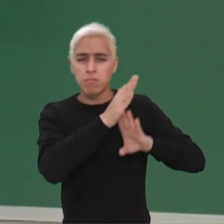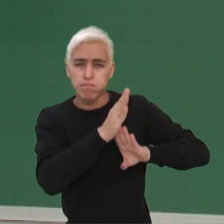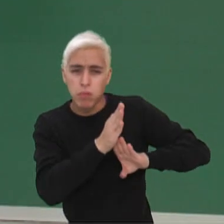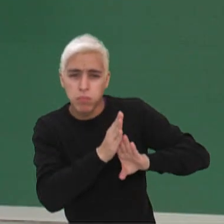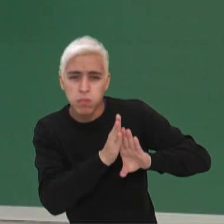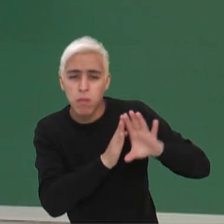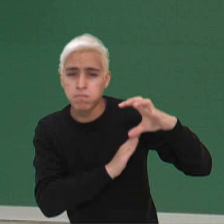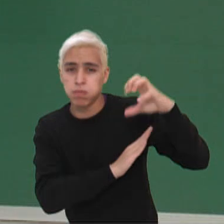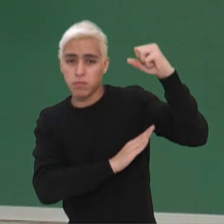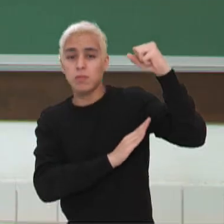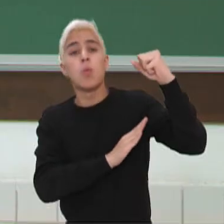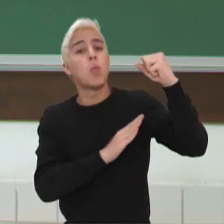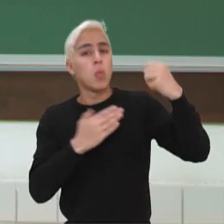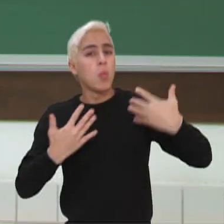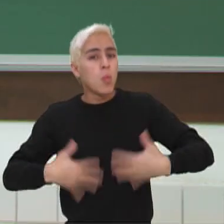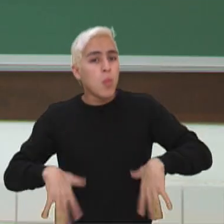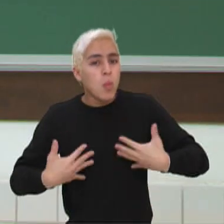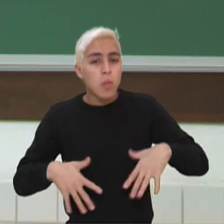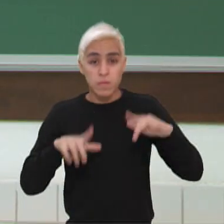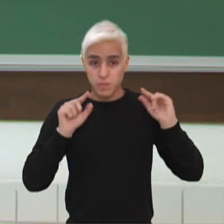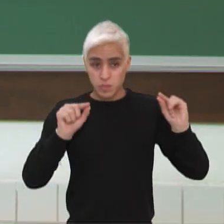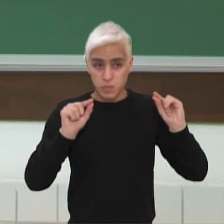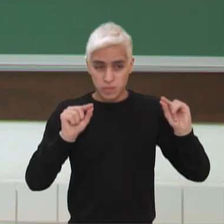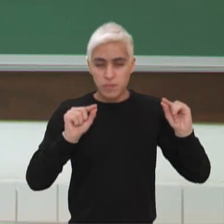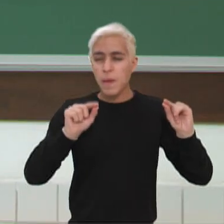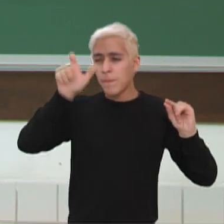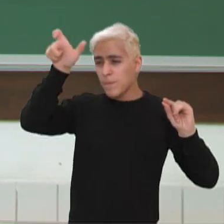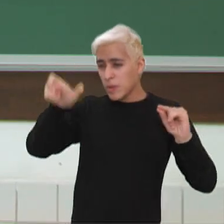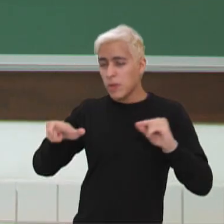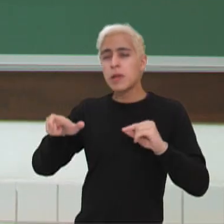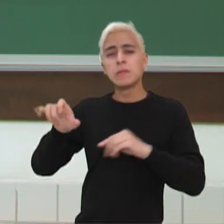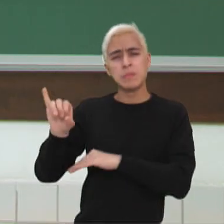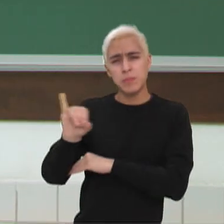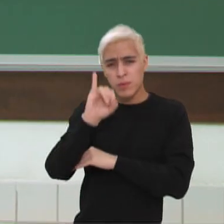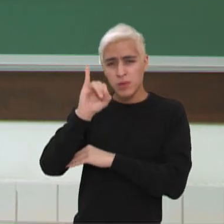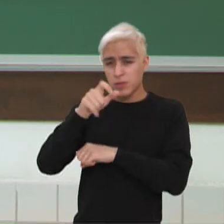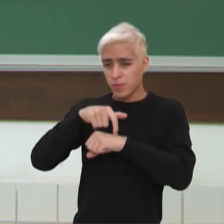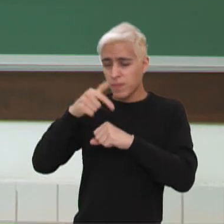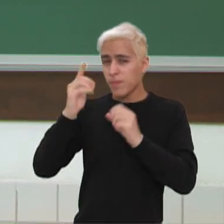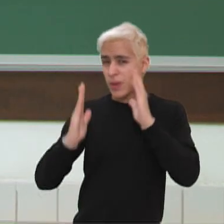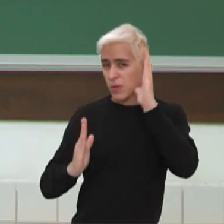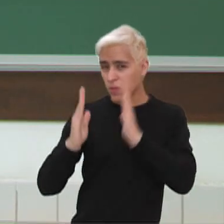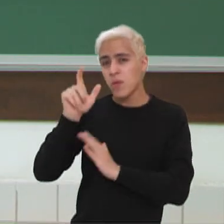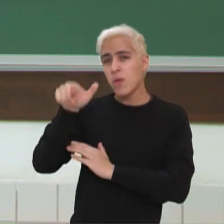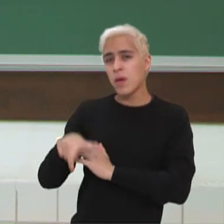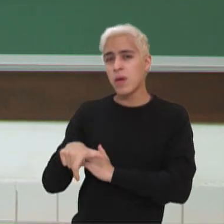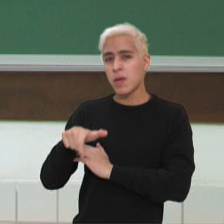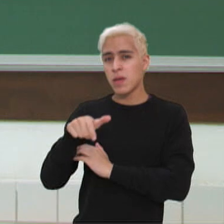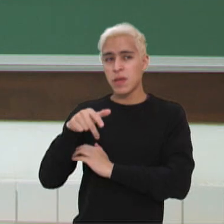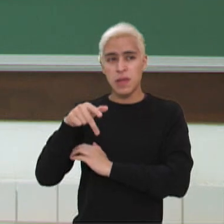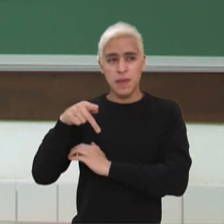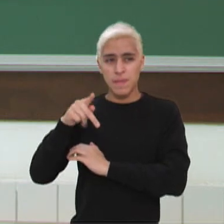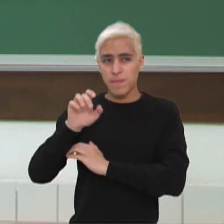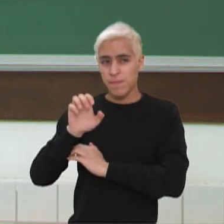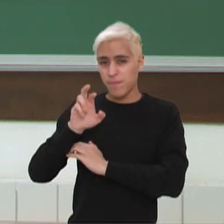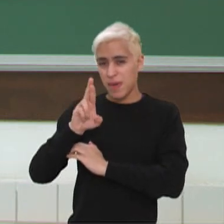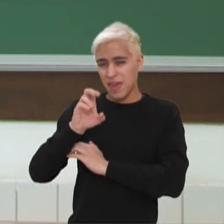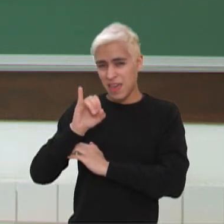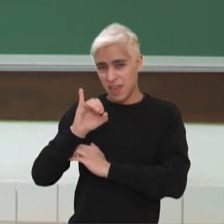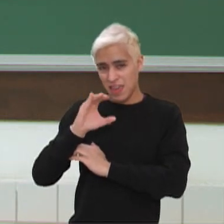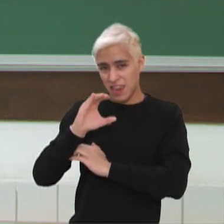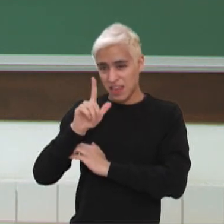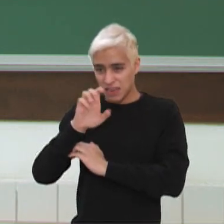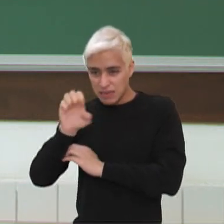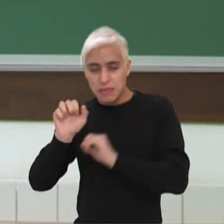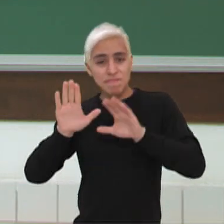Bom, aqui a gente tem um personagem muito importante dentro desse momento, um cara chamado Péricles. A gente tem que entender